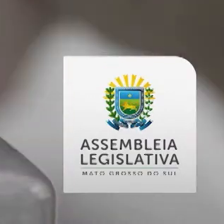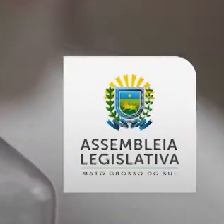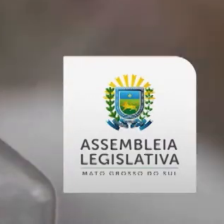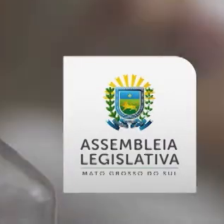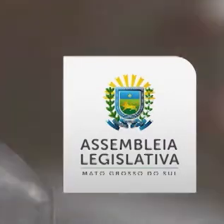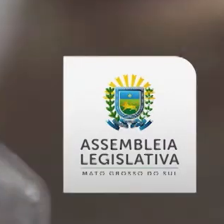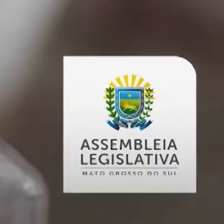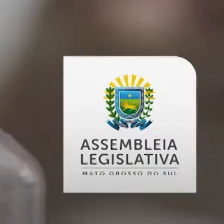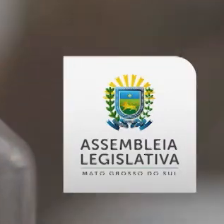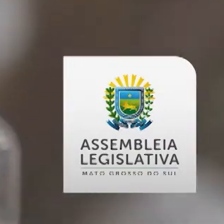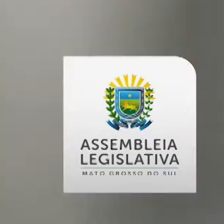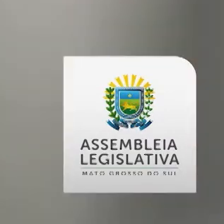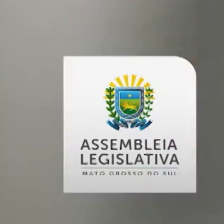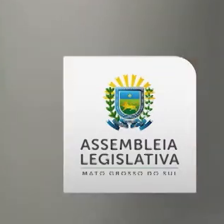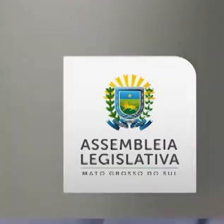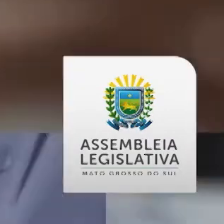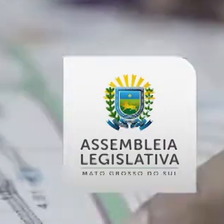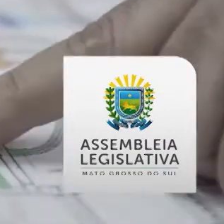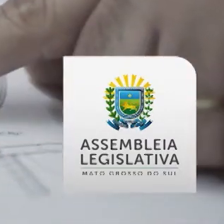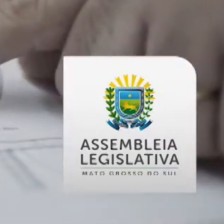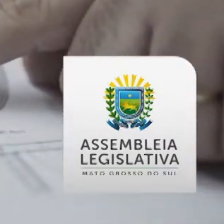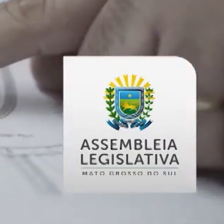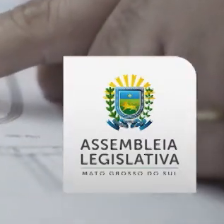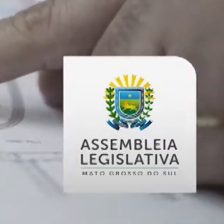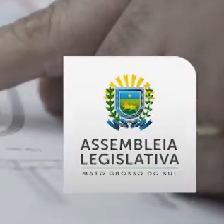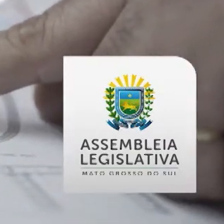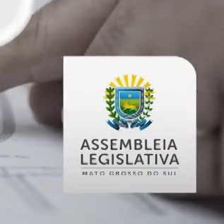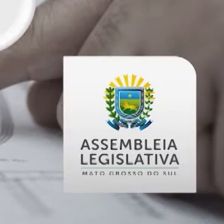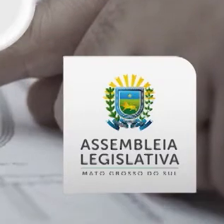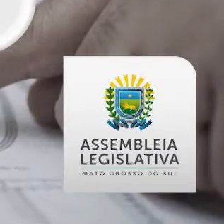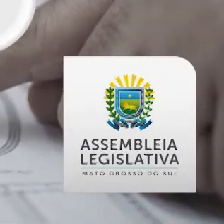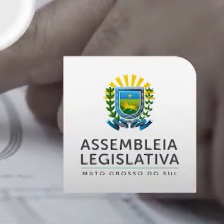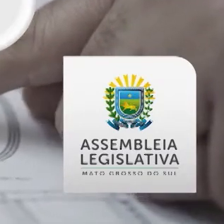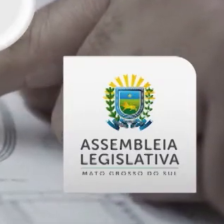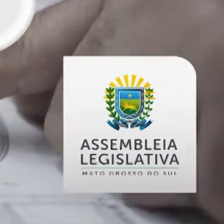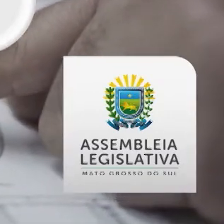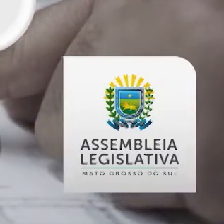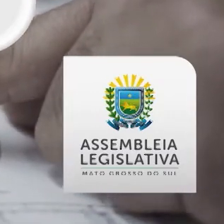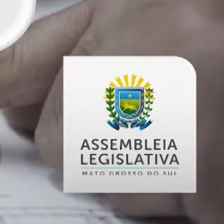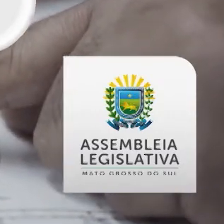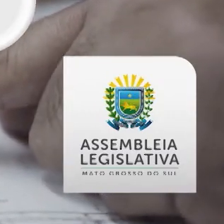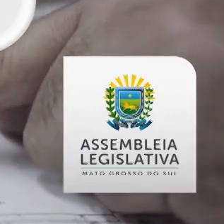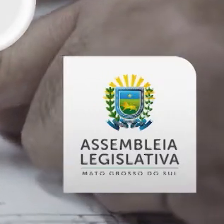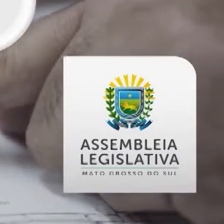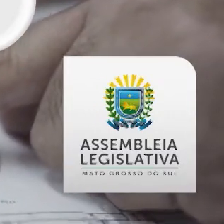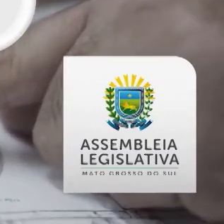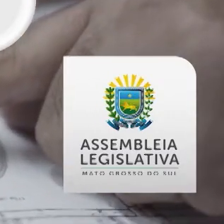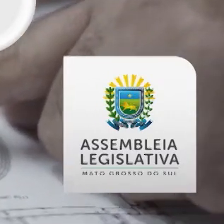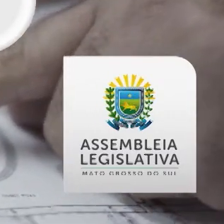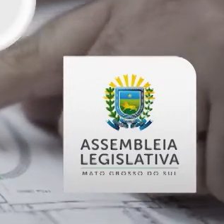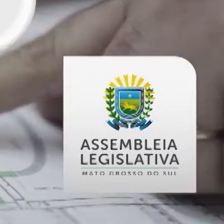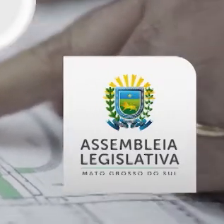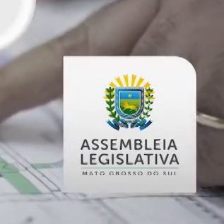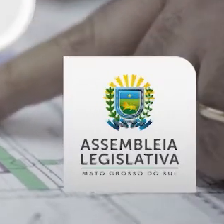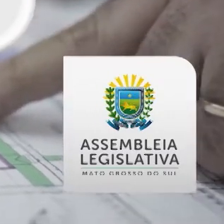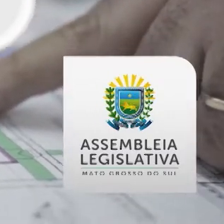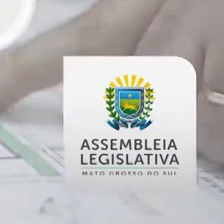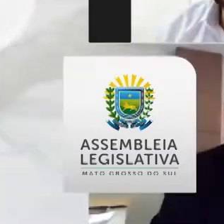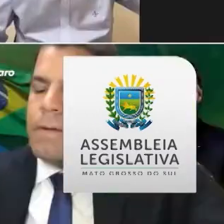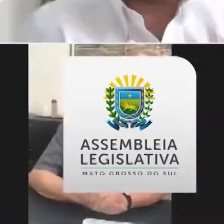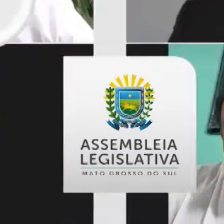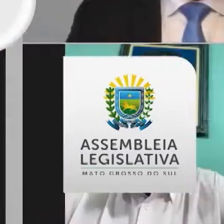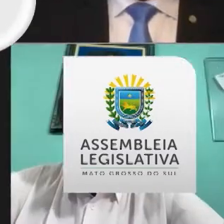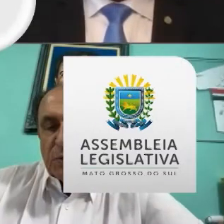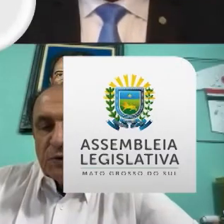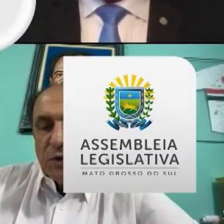as recomendações dos órgãos competentes, eventos e o atendimento presencial estão suspensos temporariamente.